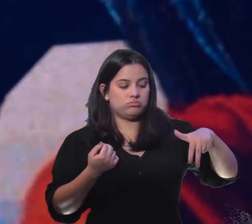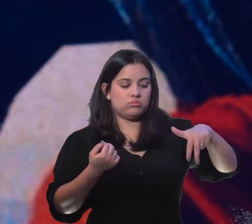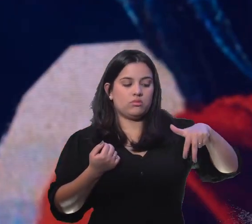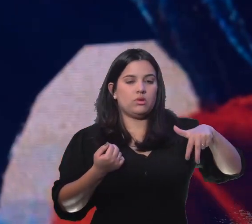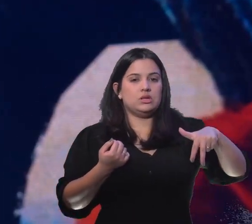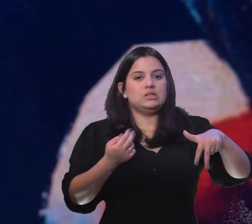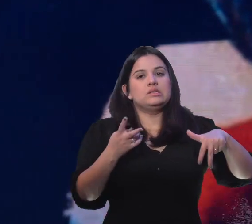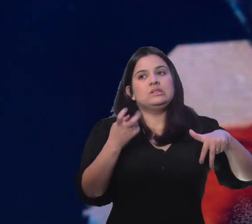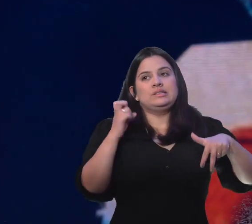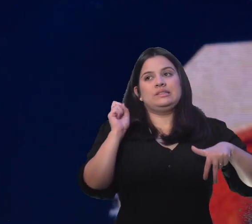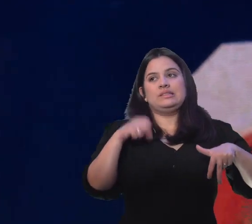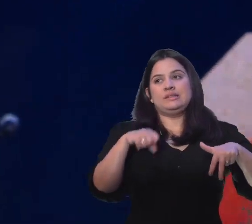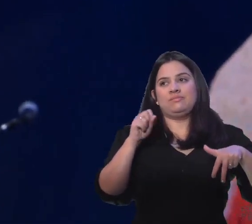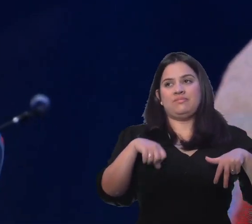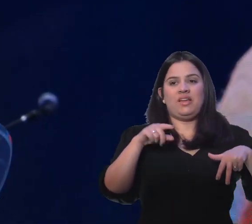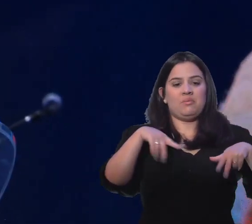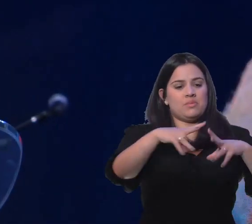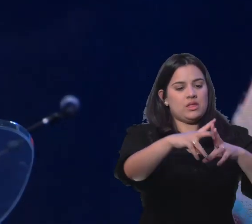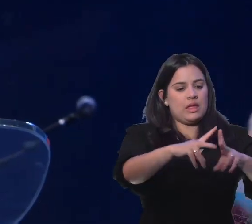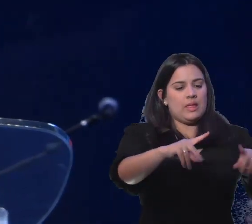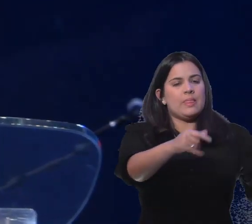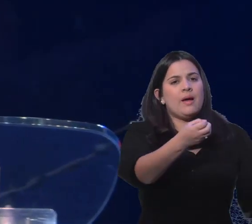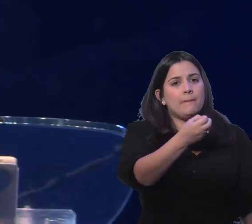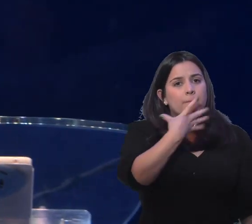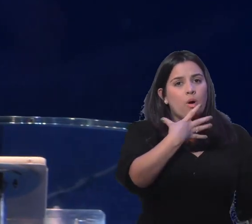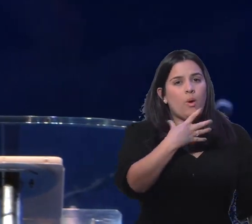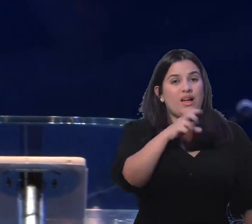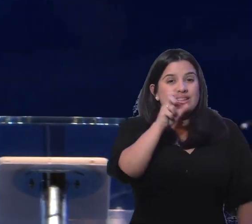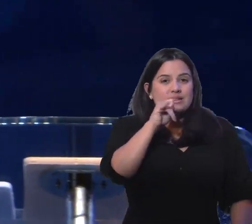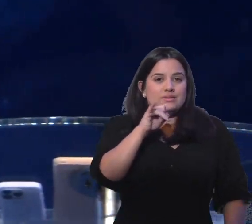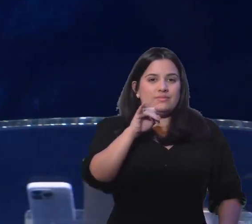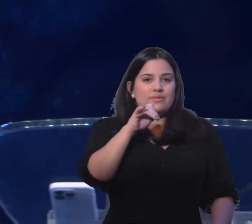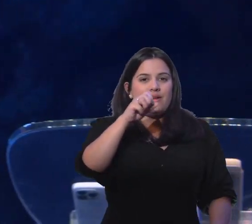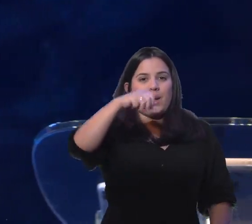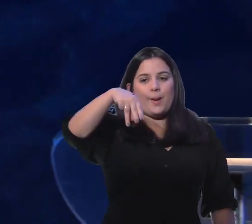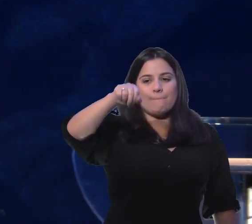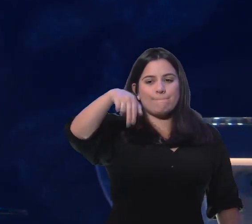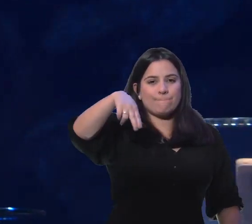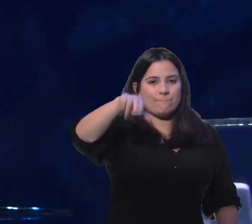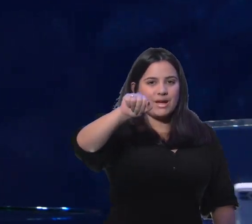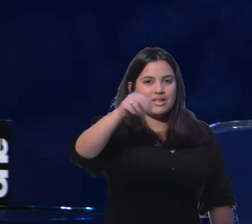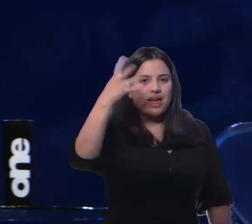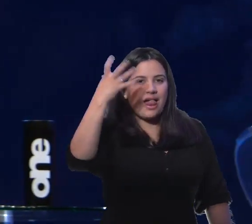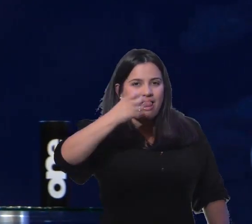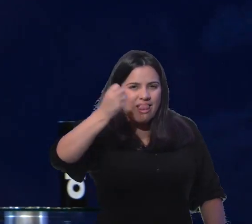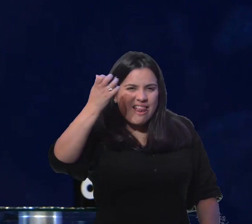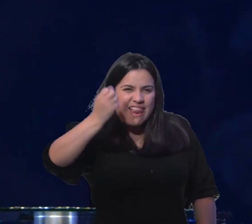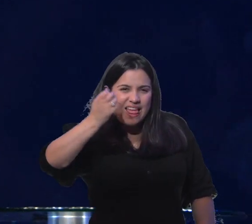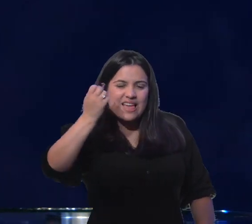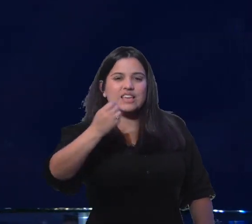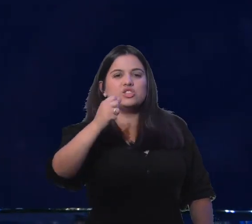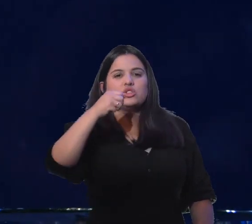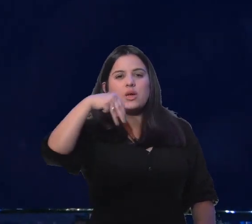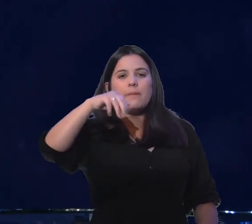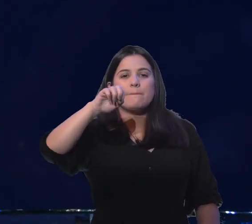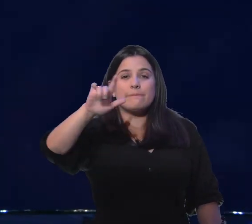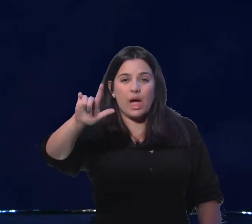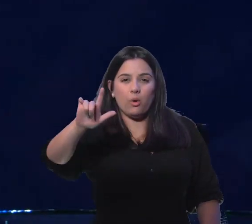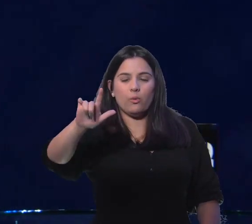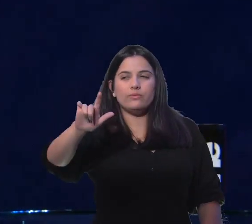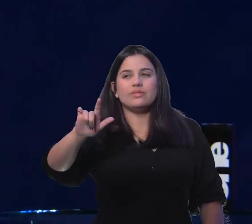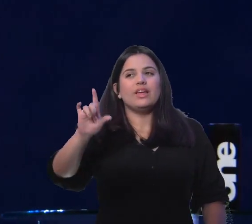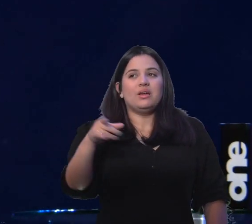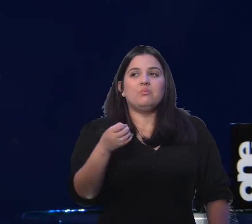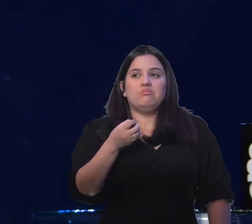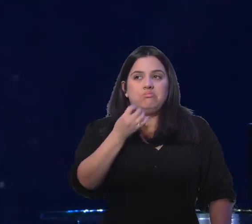terra era uma terra muito boa. Quando a Bíblia fala que a terra mana leite e mel, quer dizer que é uma terra muito próspera. E eles viram,